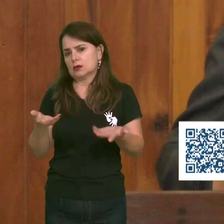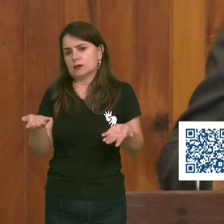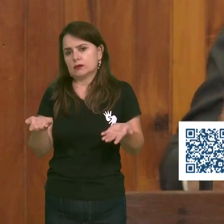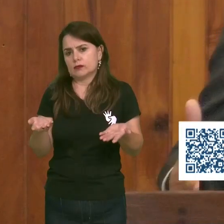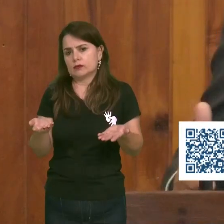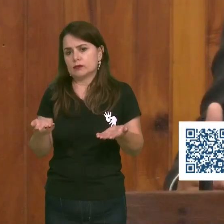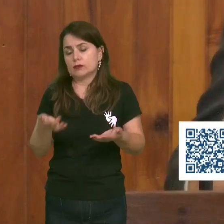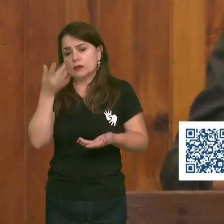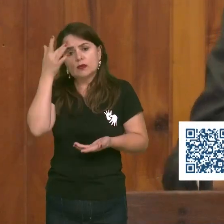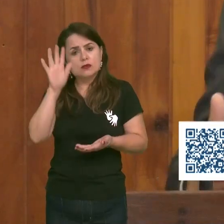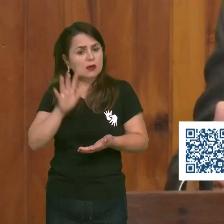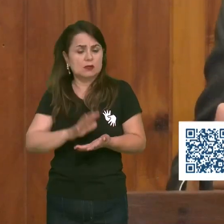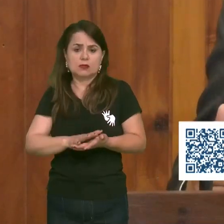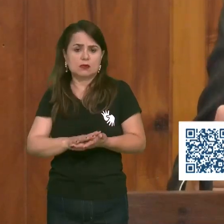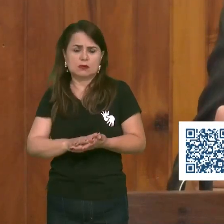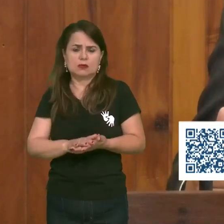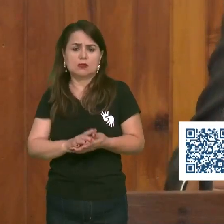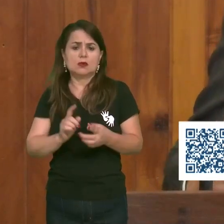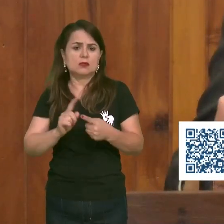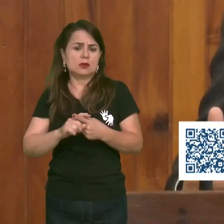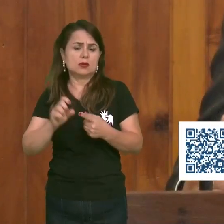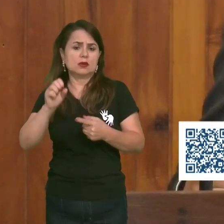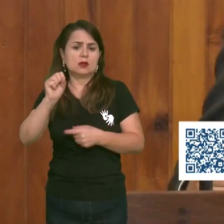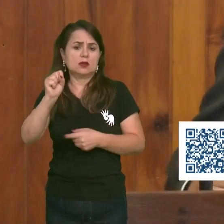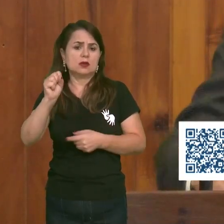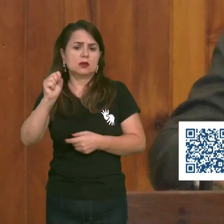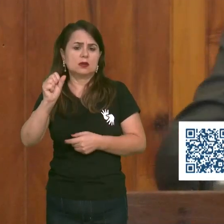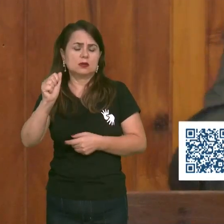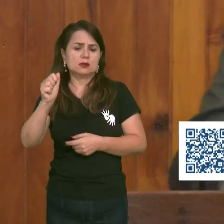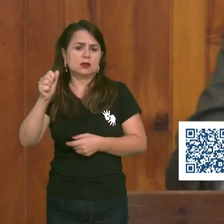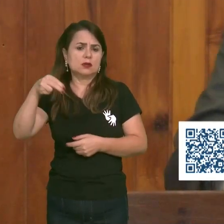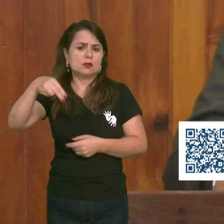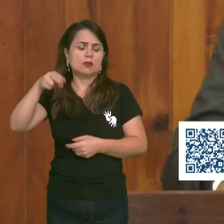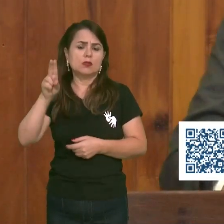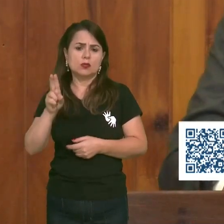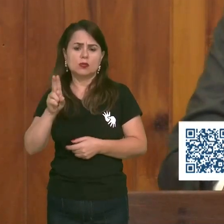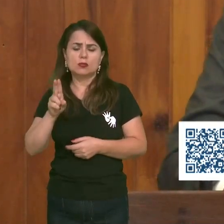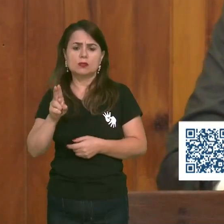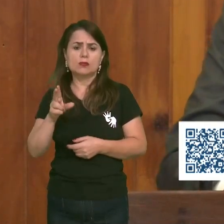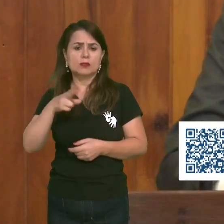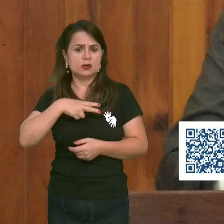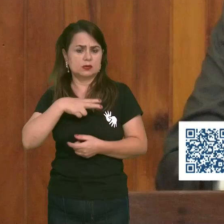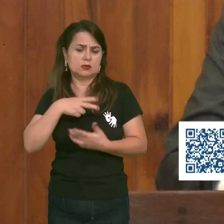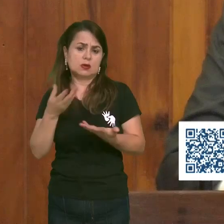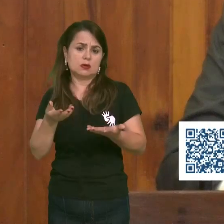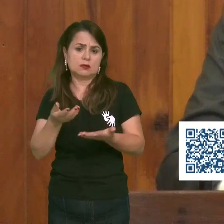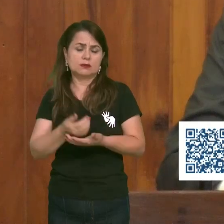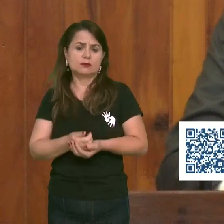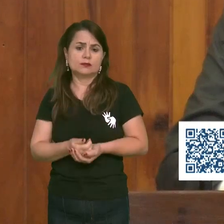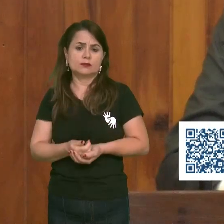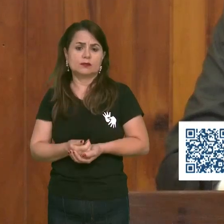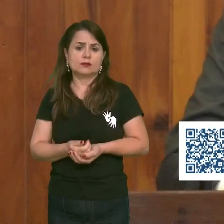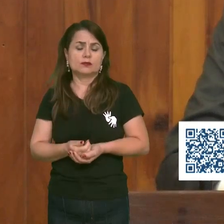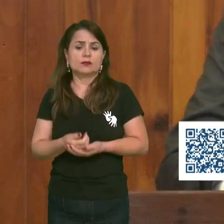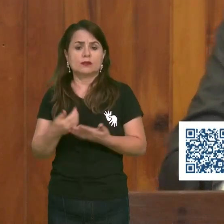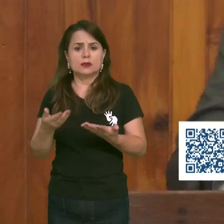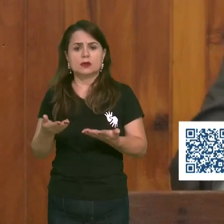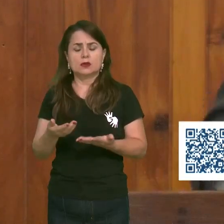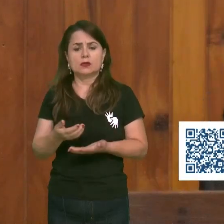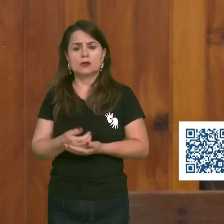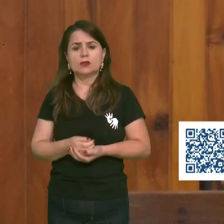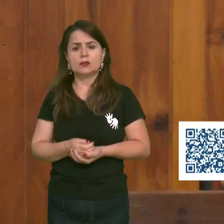se direcionar todo esse serviço e por último Imperador Eduardo